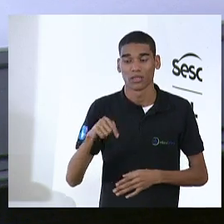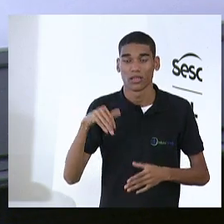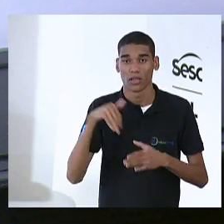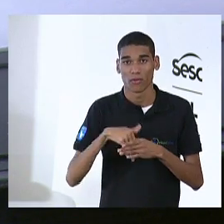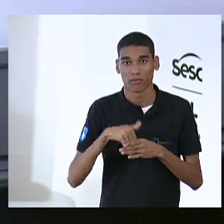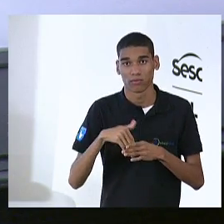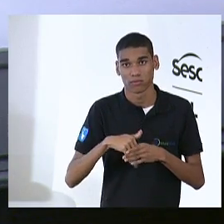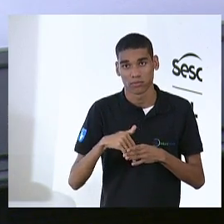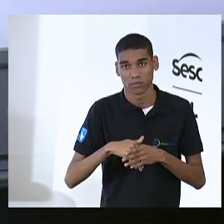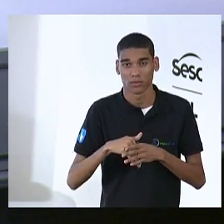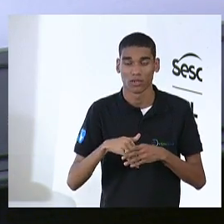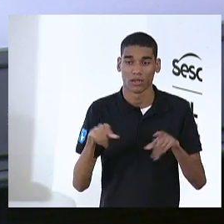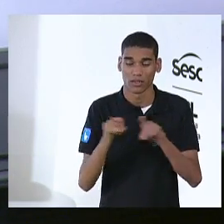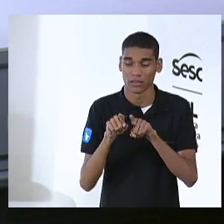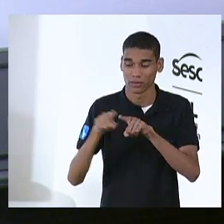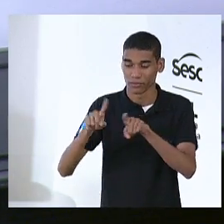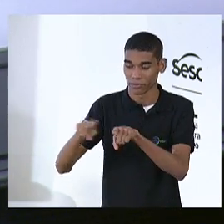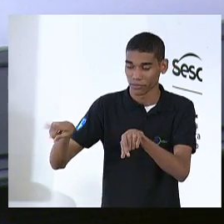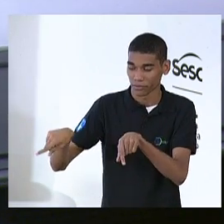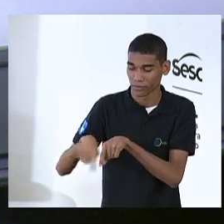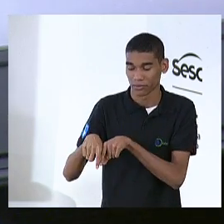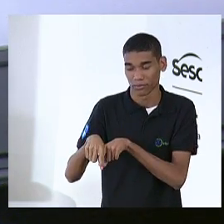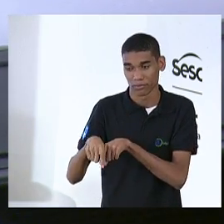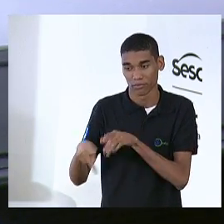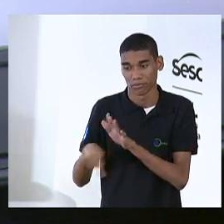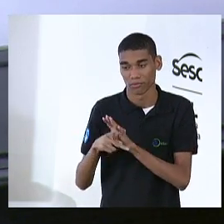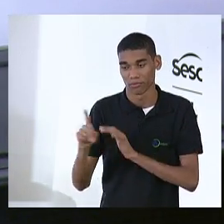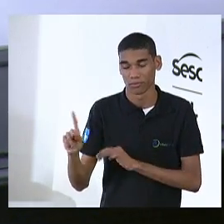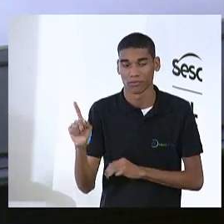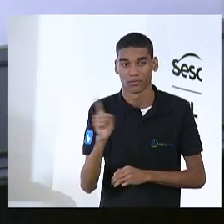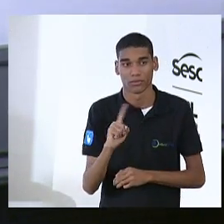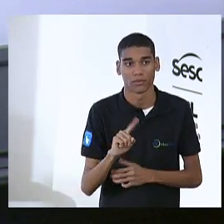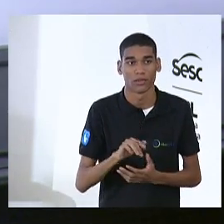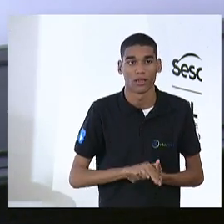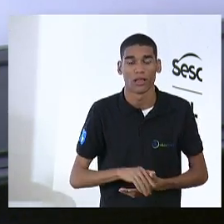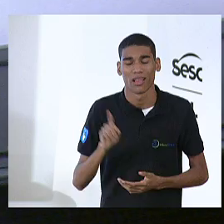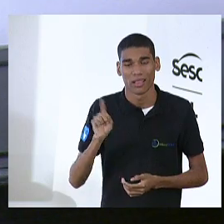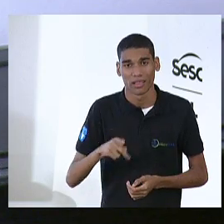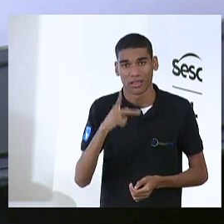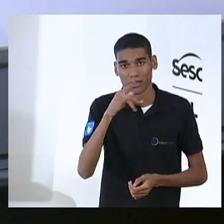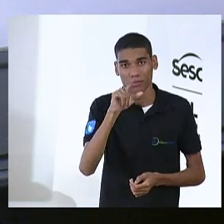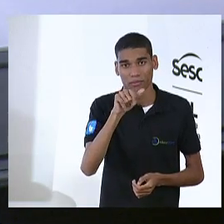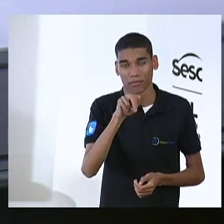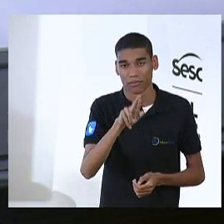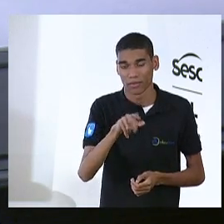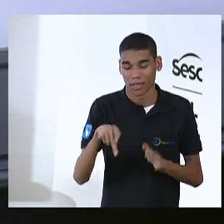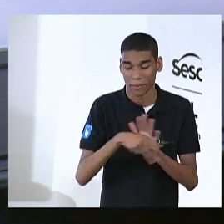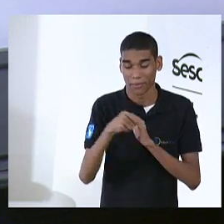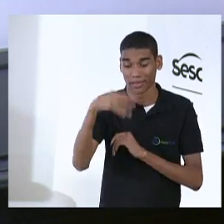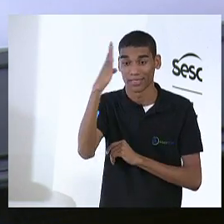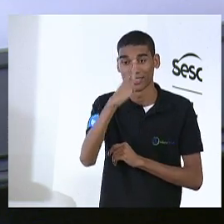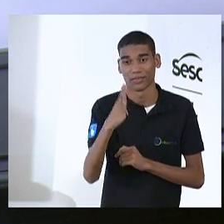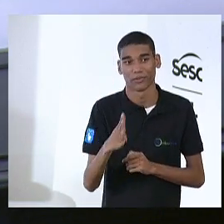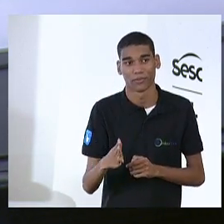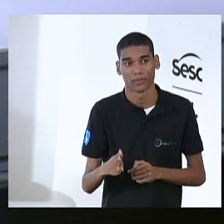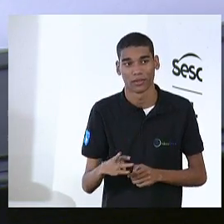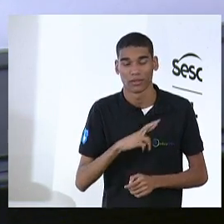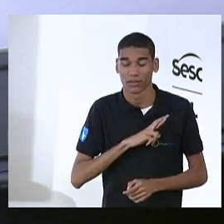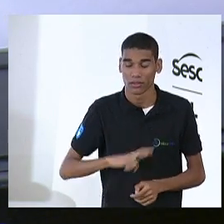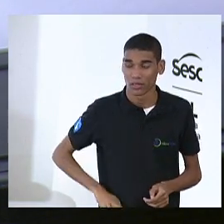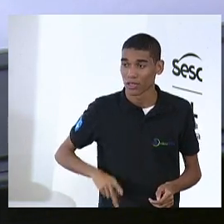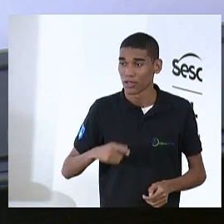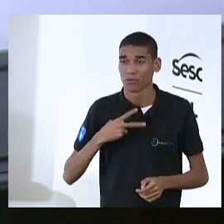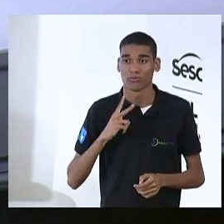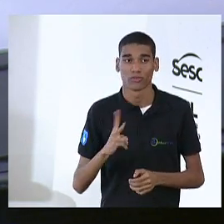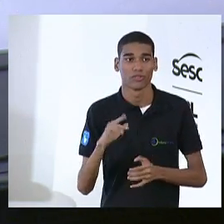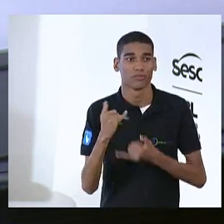do voto e pela exclusão da terra, da propriedade. Né? Esse é um pilar da nossa república e eu sempre costumo brincar,